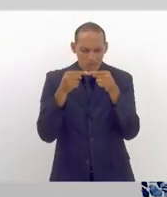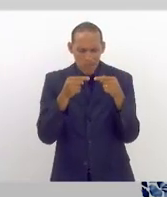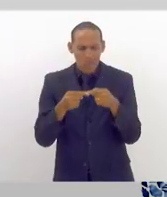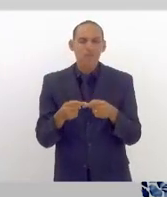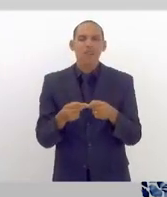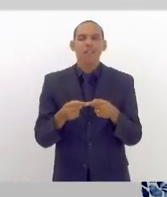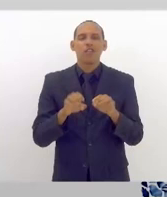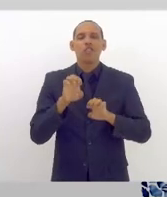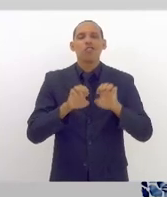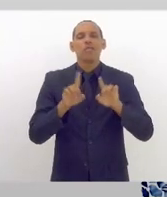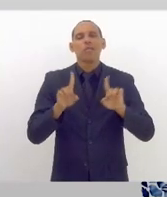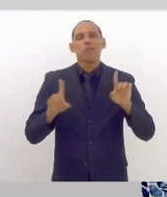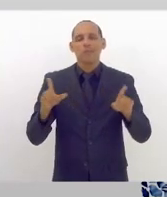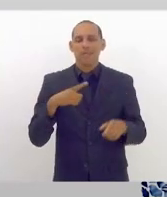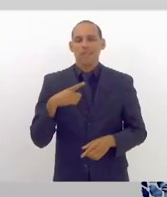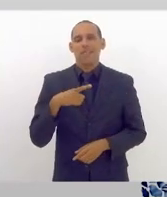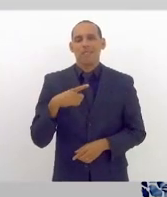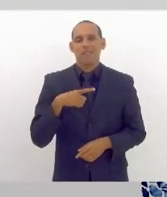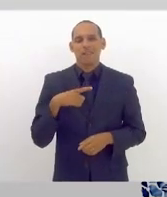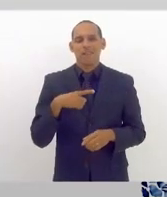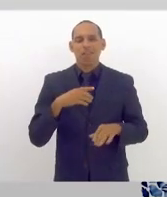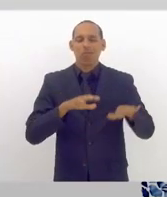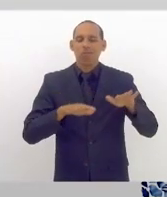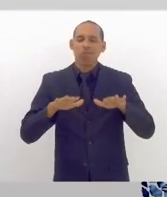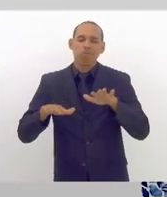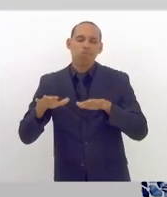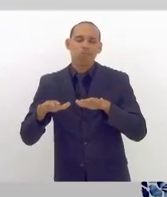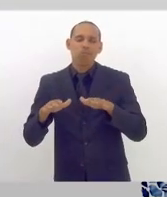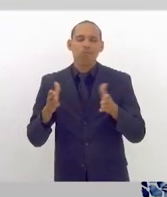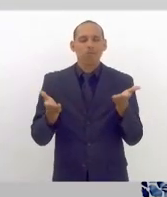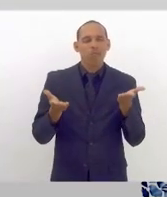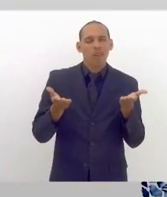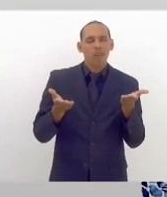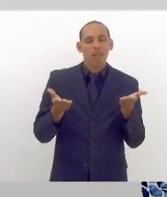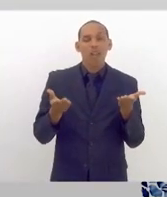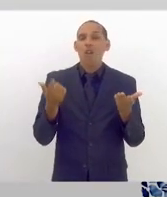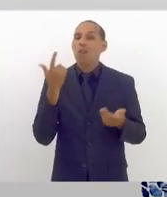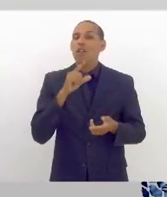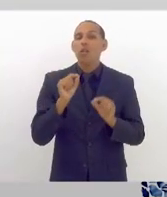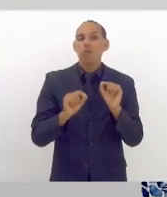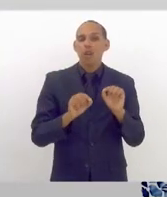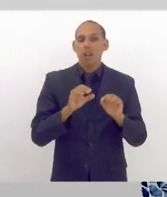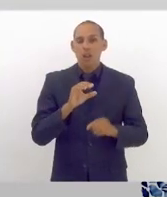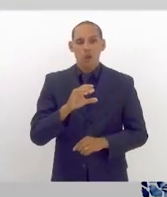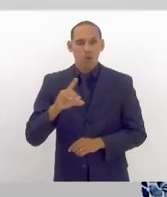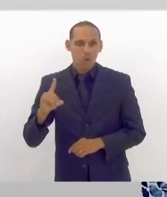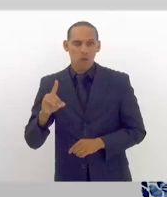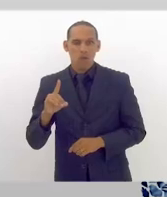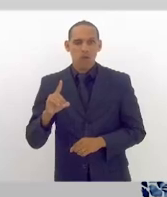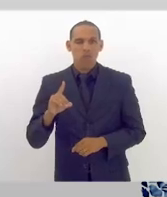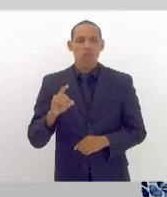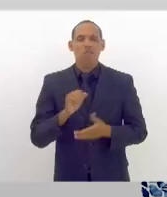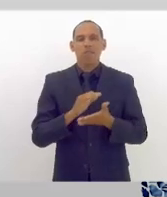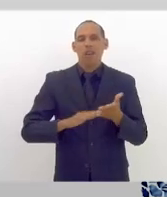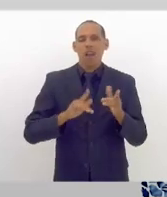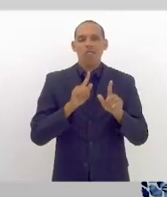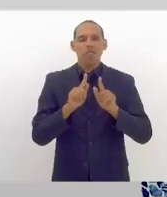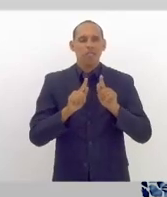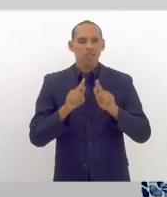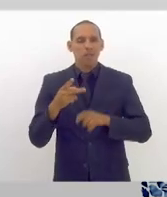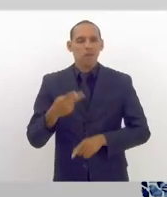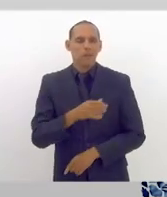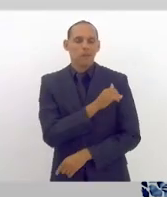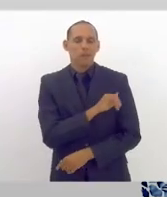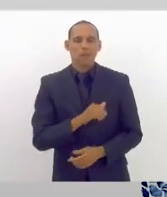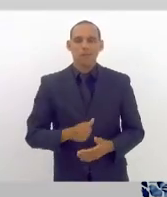todas e isso é importante até como aspecto de coordenação das atividades de gestão e do Estado do Rio de